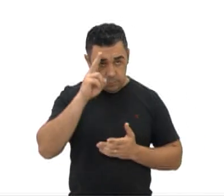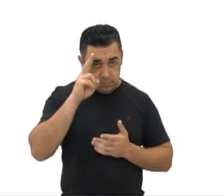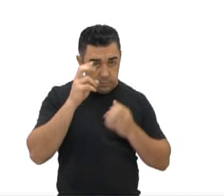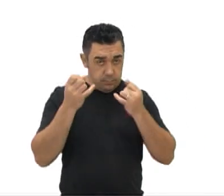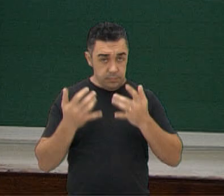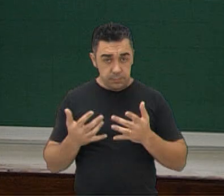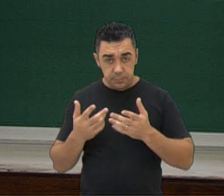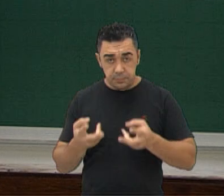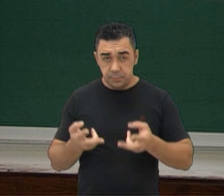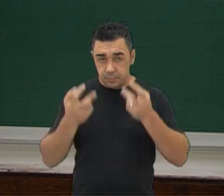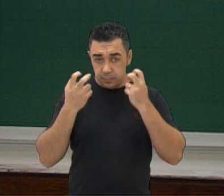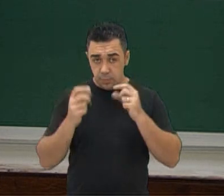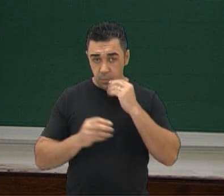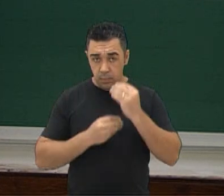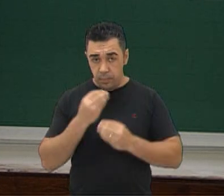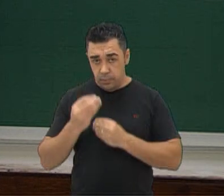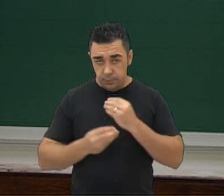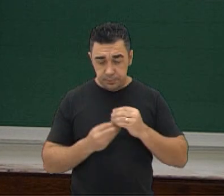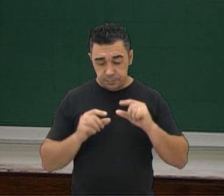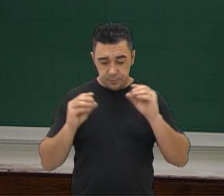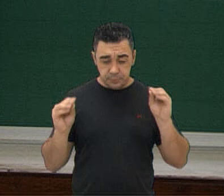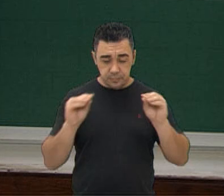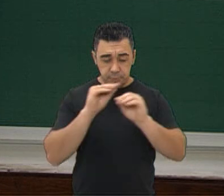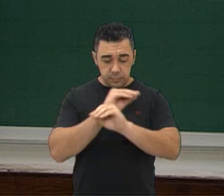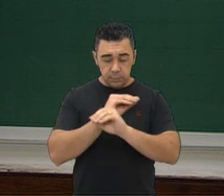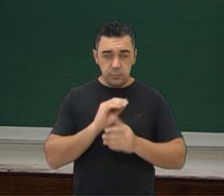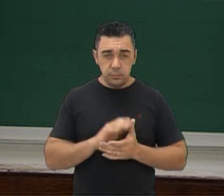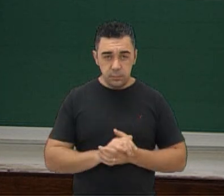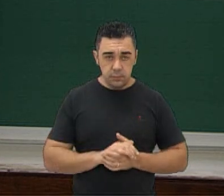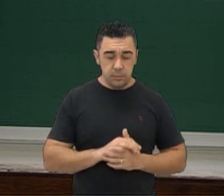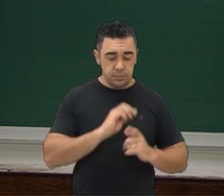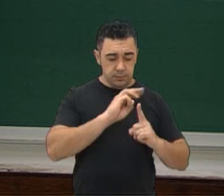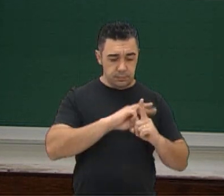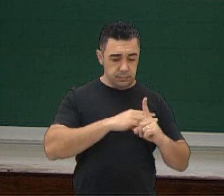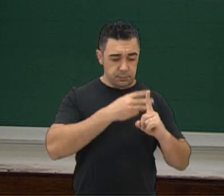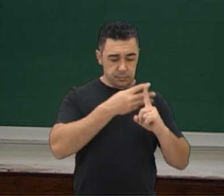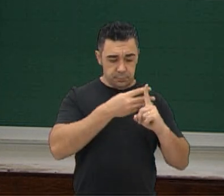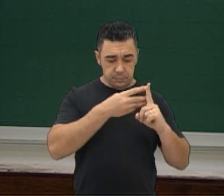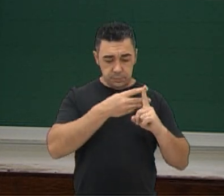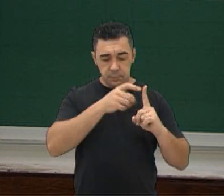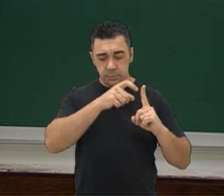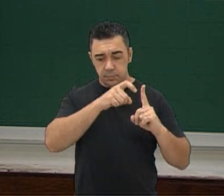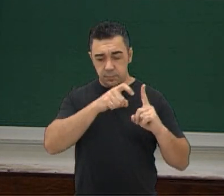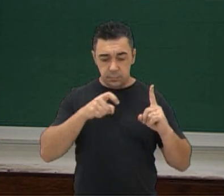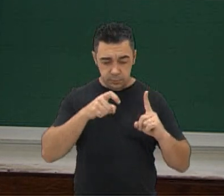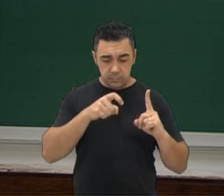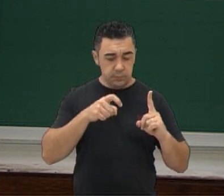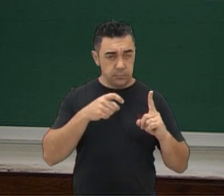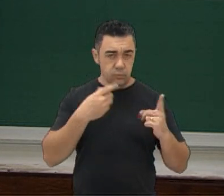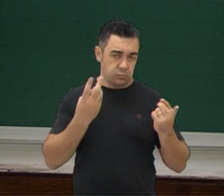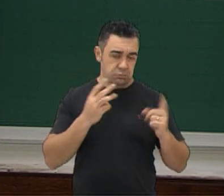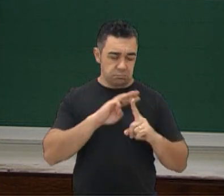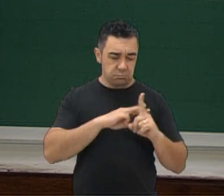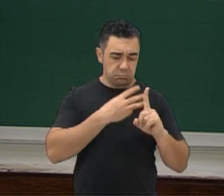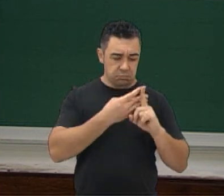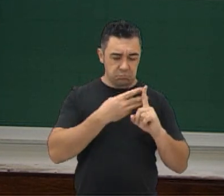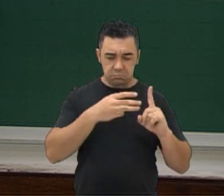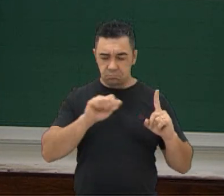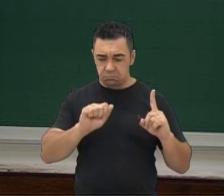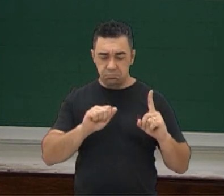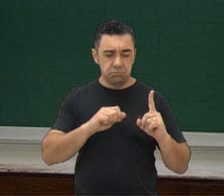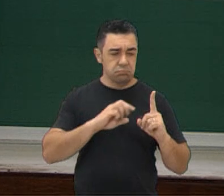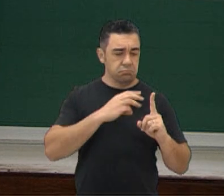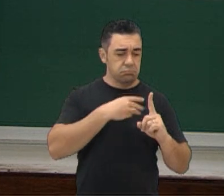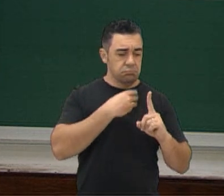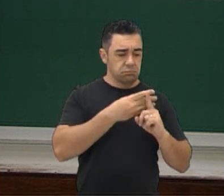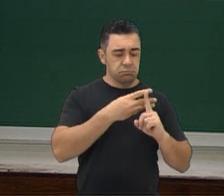Então perceba, como escrevemos o triplo, então ele já faz referência ao número 3, de um